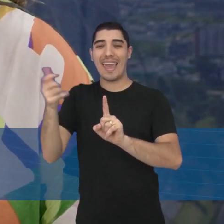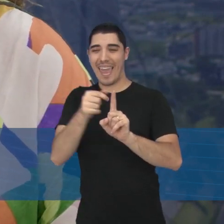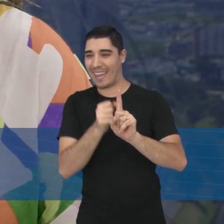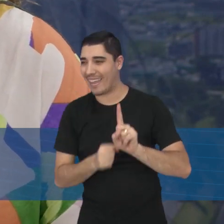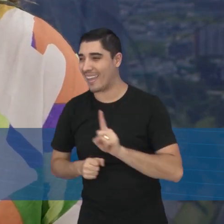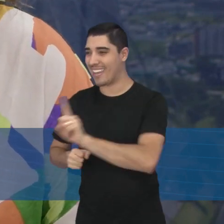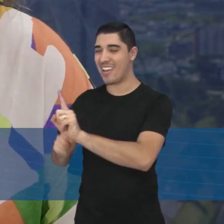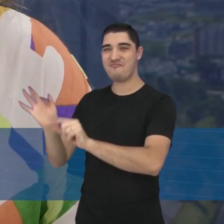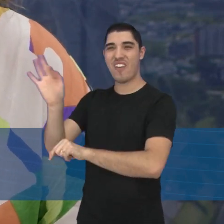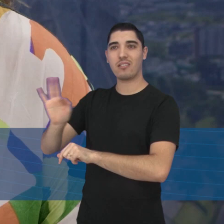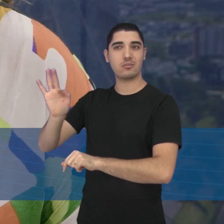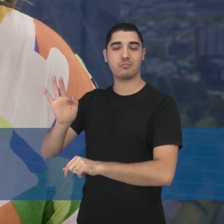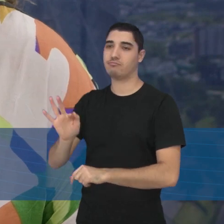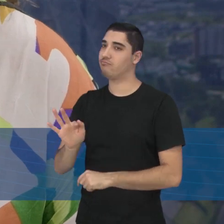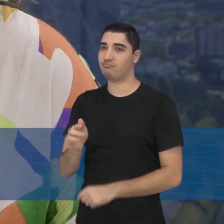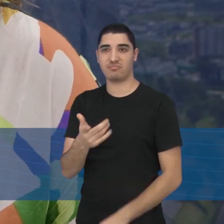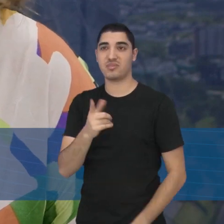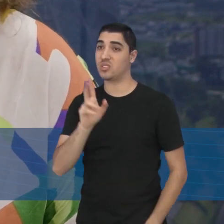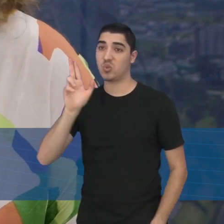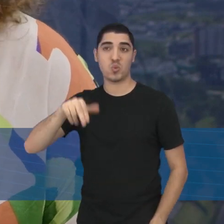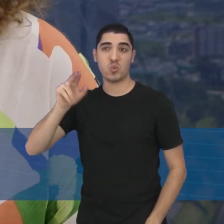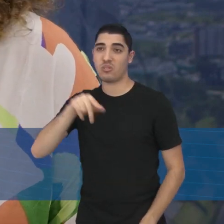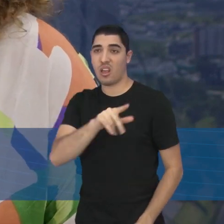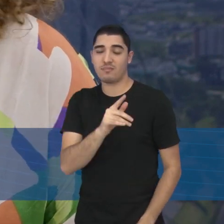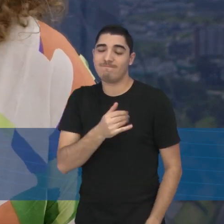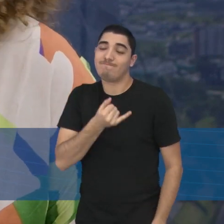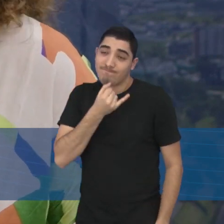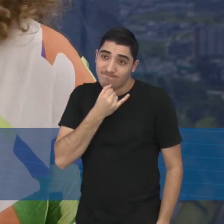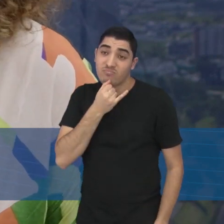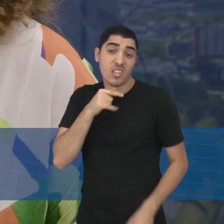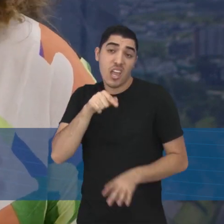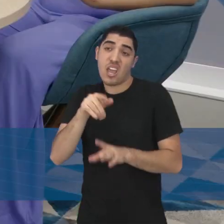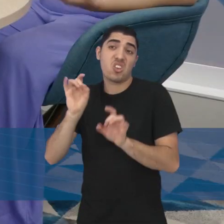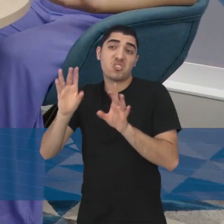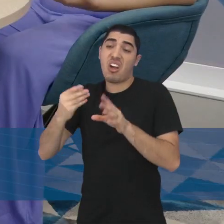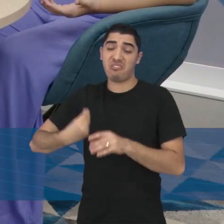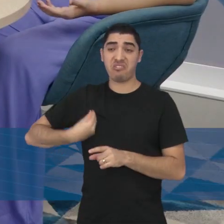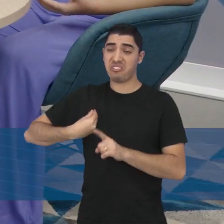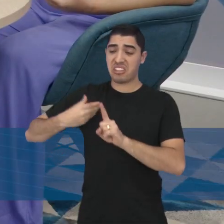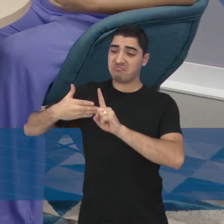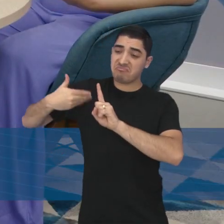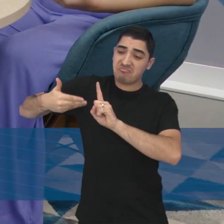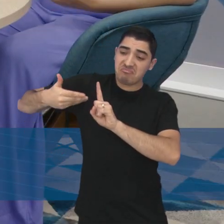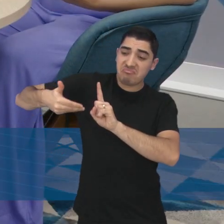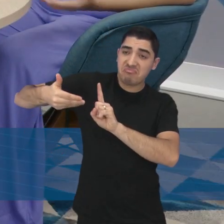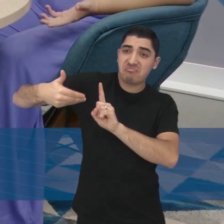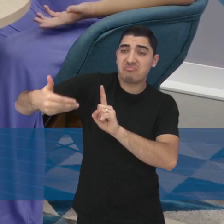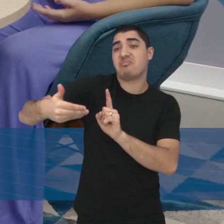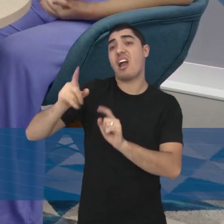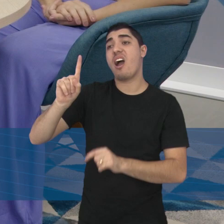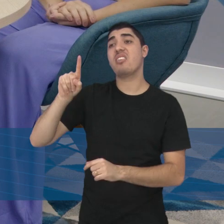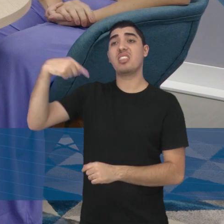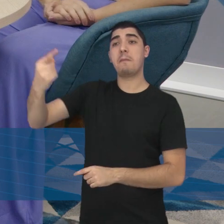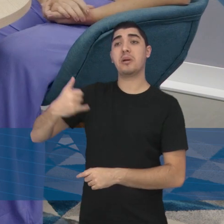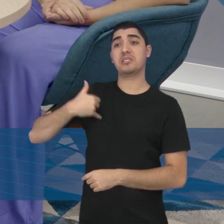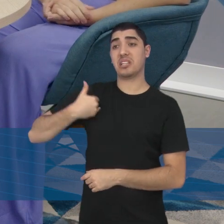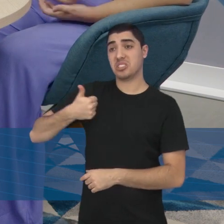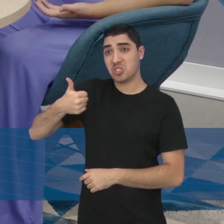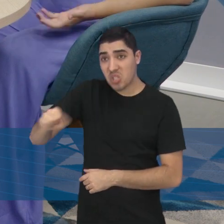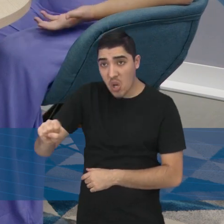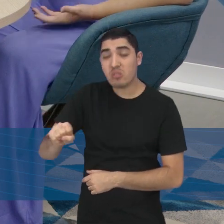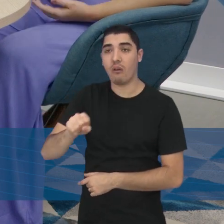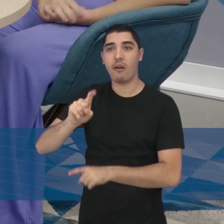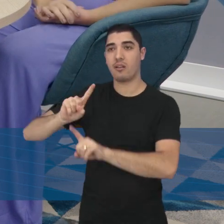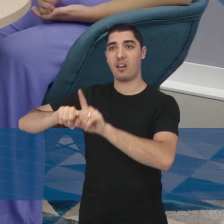Infelizmente. Então, a vida vai indo. A vida vai indo. E aí, com 18 anos, ela vai ter filho. E